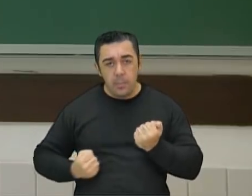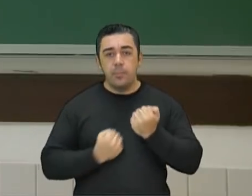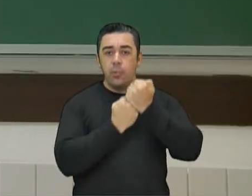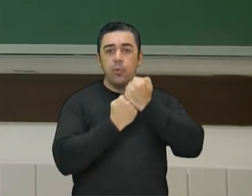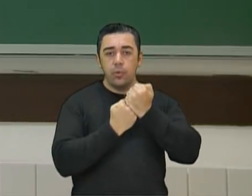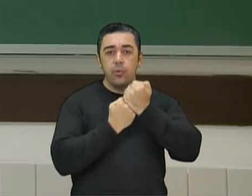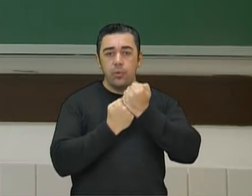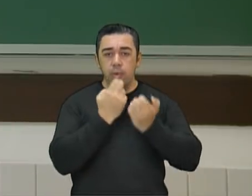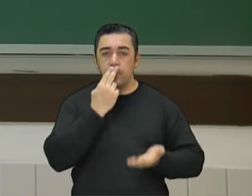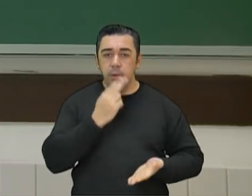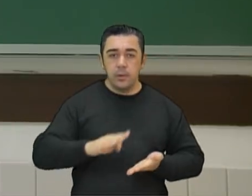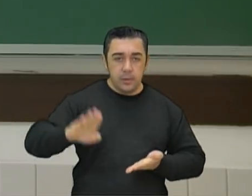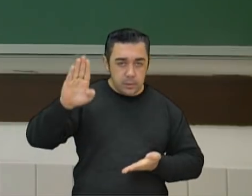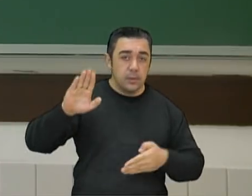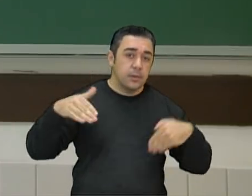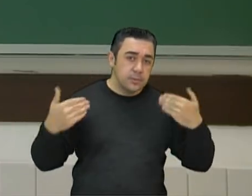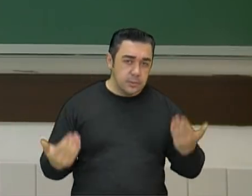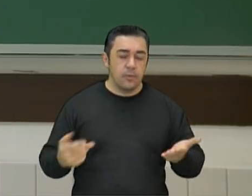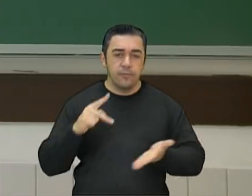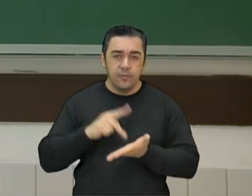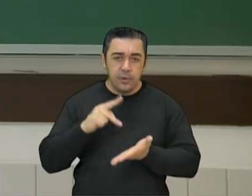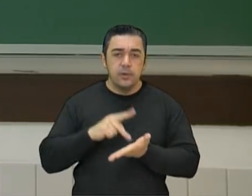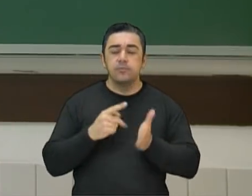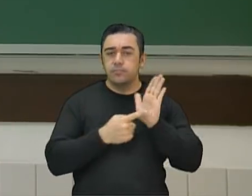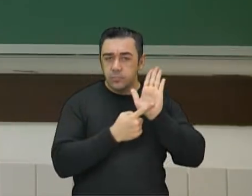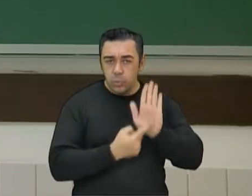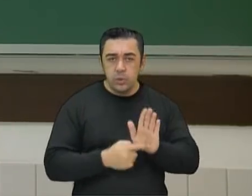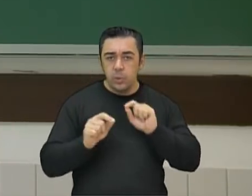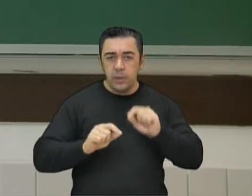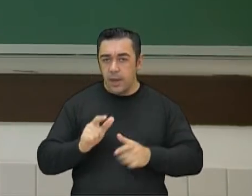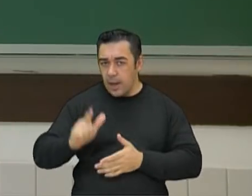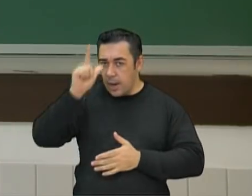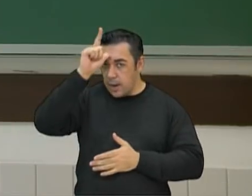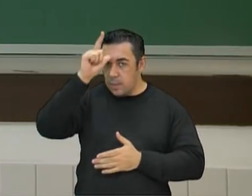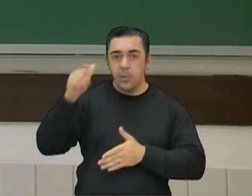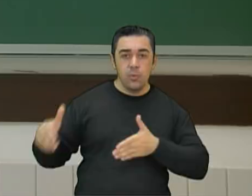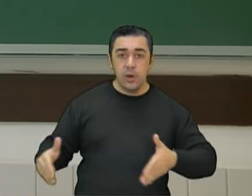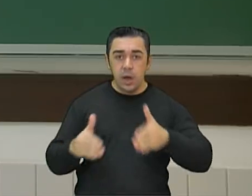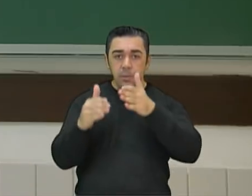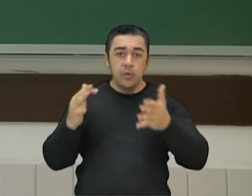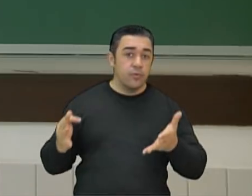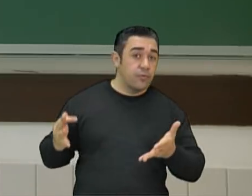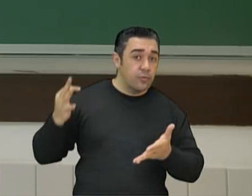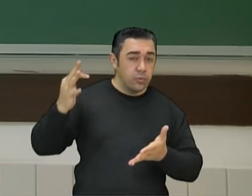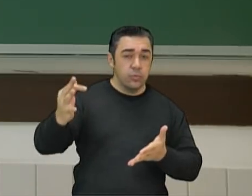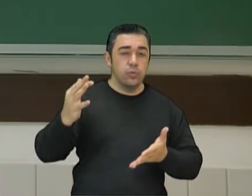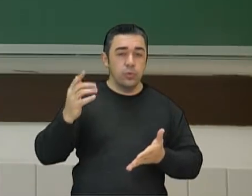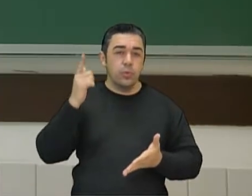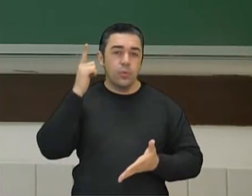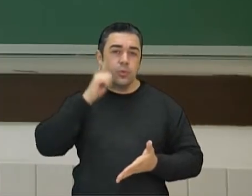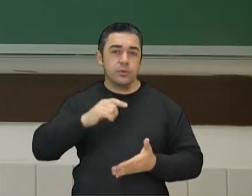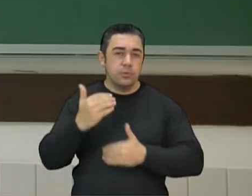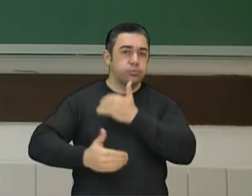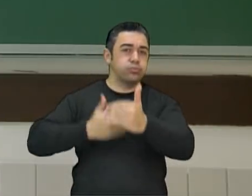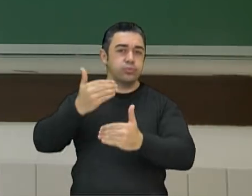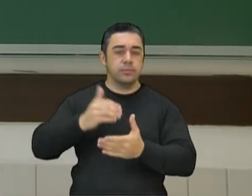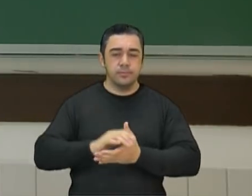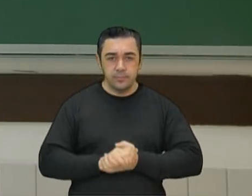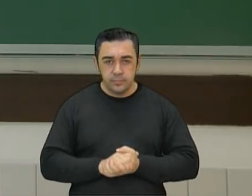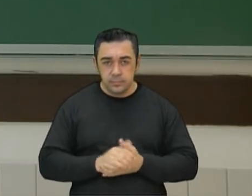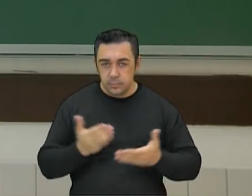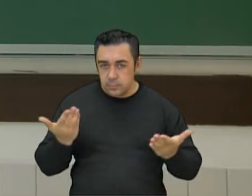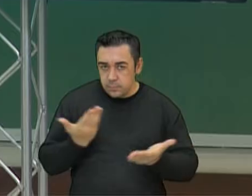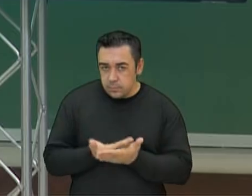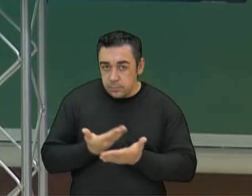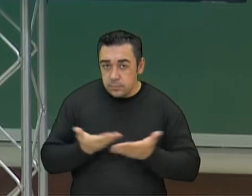ações dele. Ele estava, então, realmente colocando a Alemanha no caminho do futuro, no caminho do sucesso. Galera, na aula de